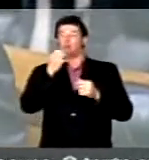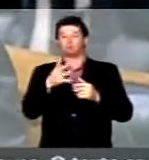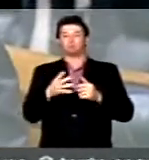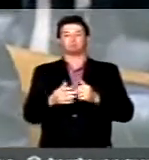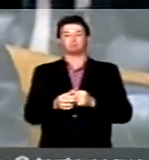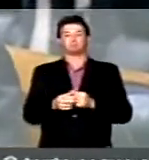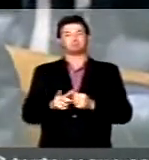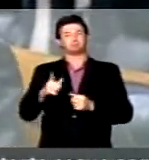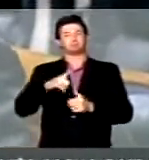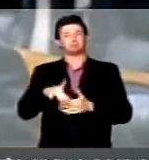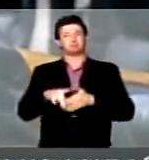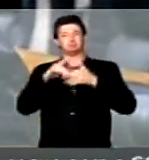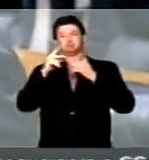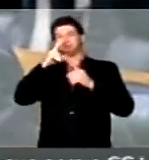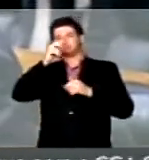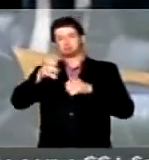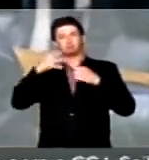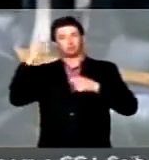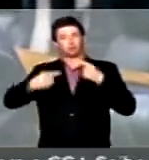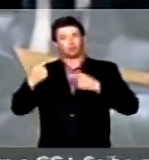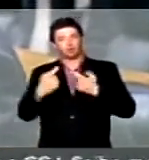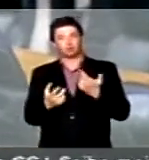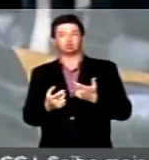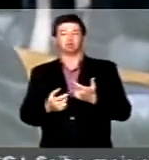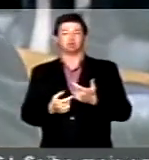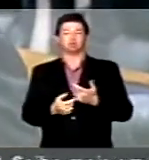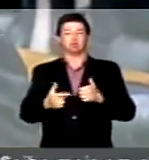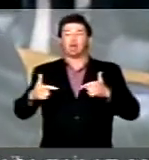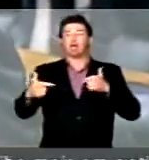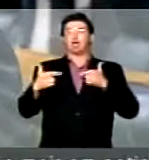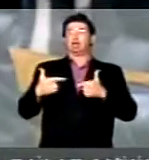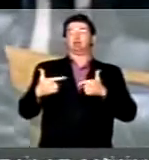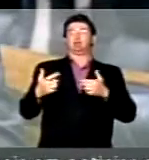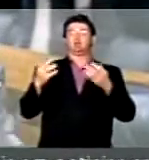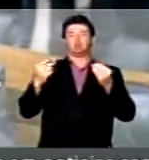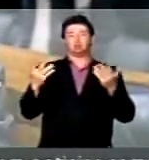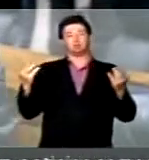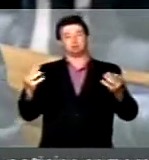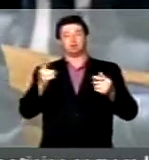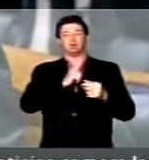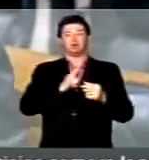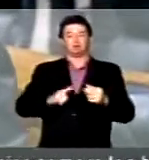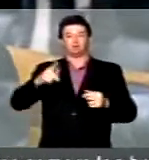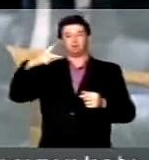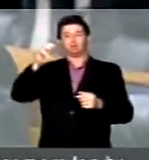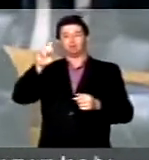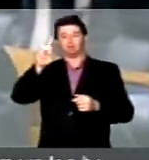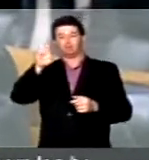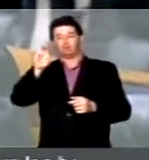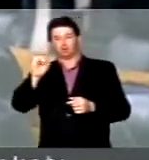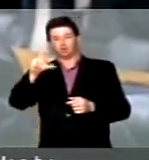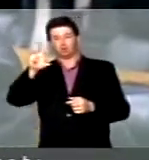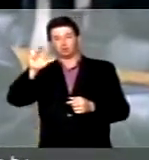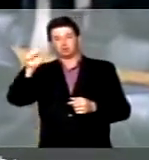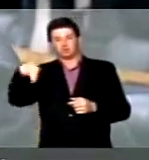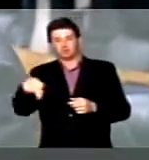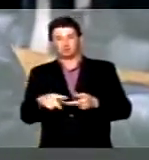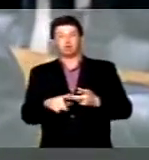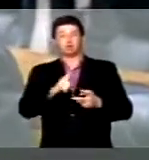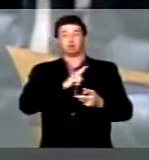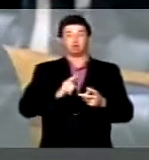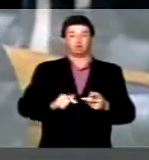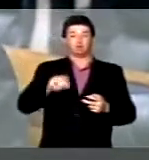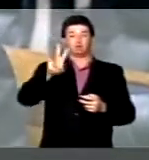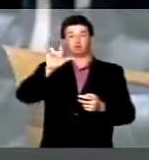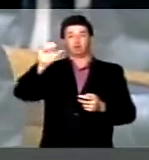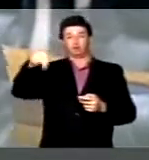referência. Tínhamos lideranças políticas muito ativas, então governador Pedro Pedrossian, então